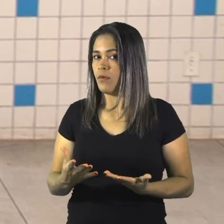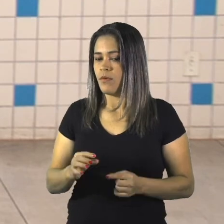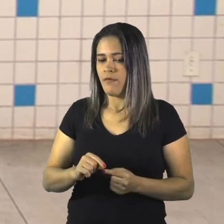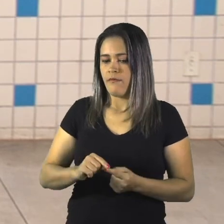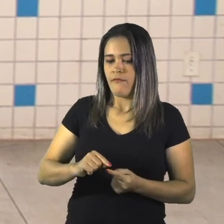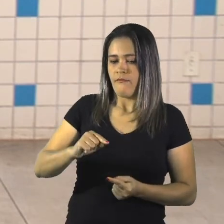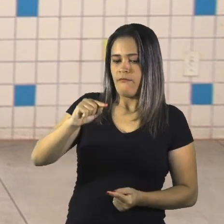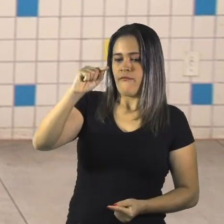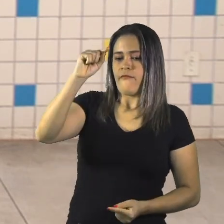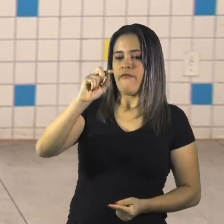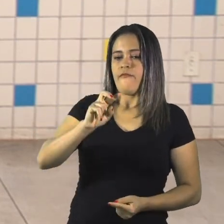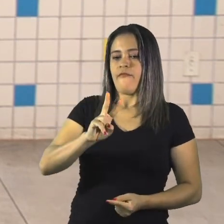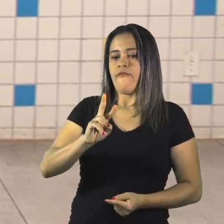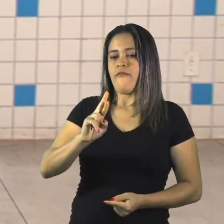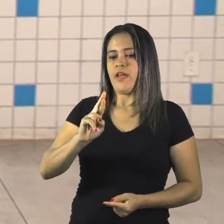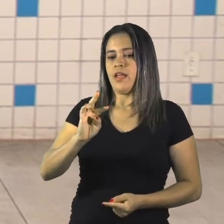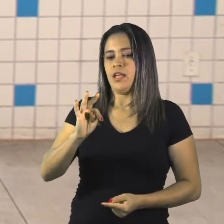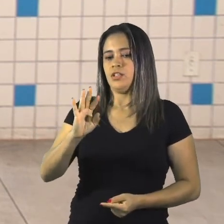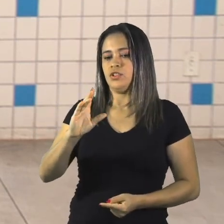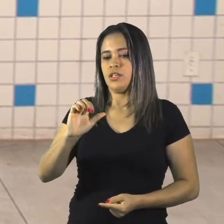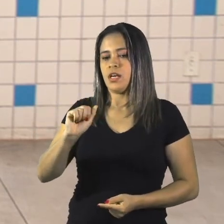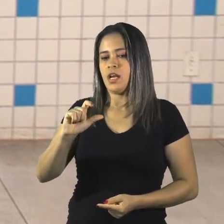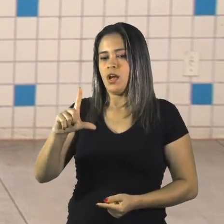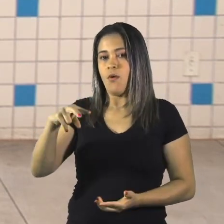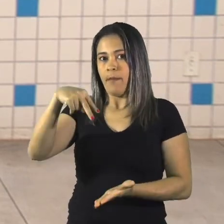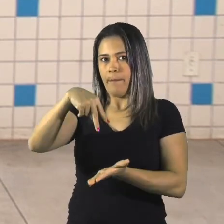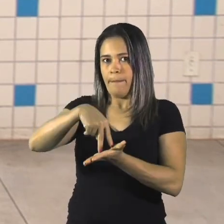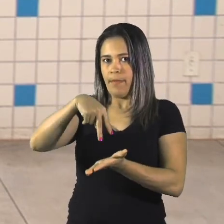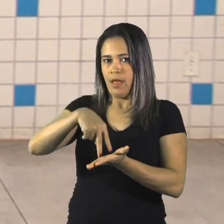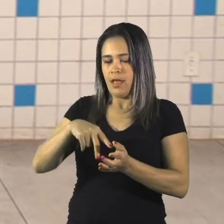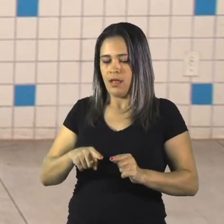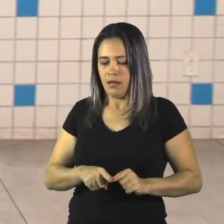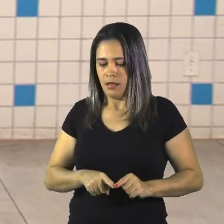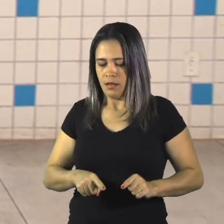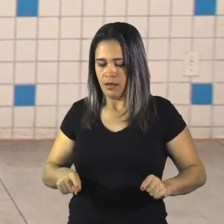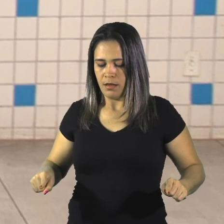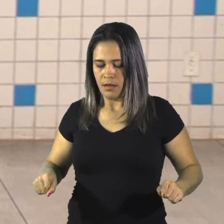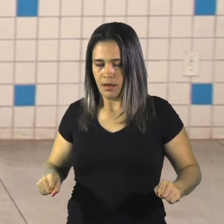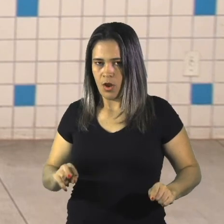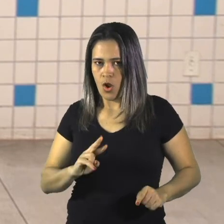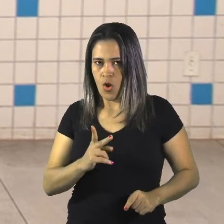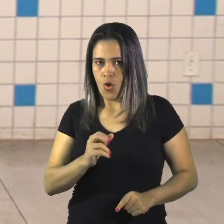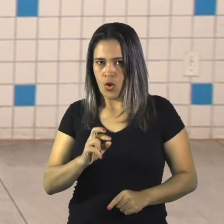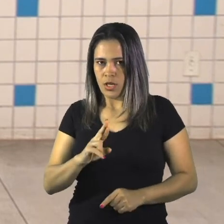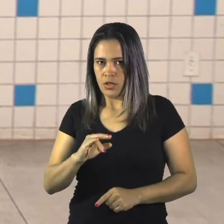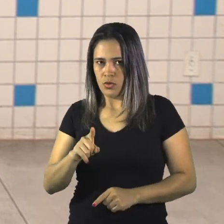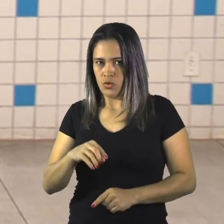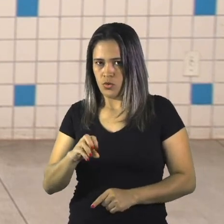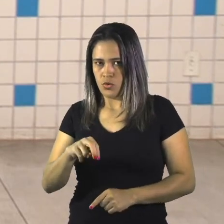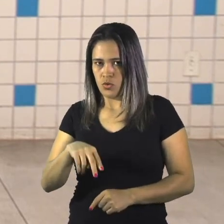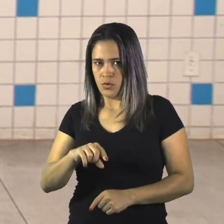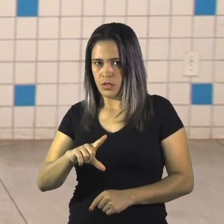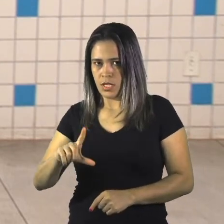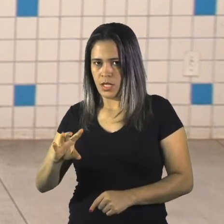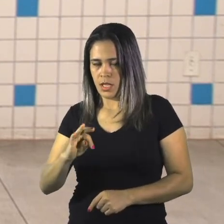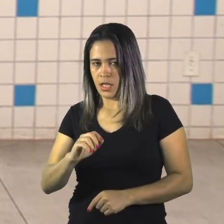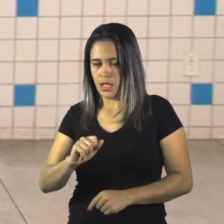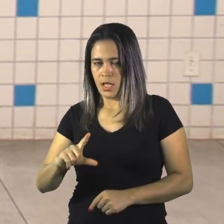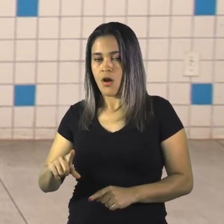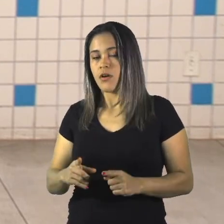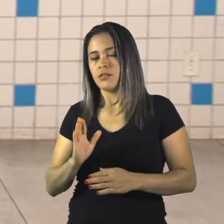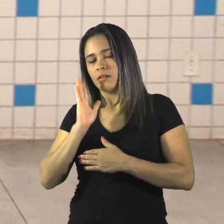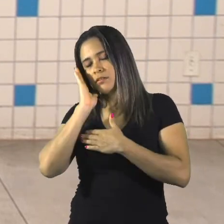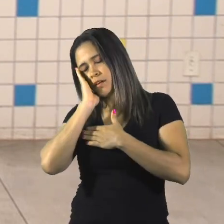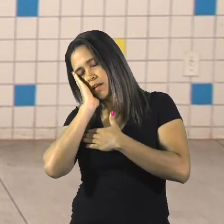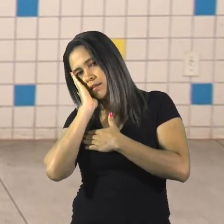vertical é quando eu estou em pé, o sentido horizontal quando eu estou deitado, né? O sentido vertical ele